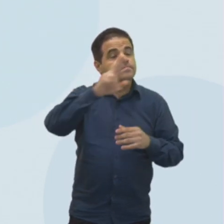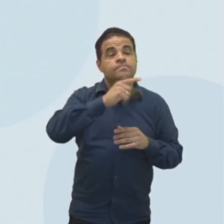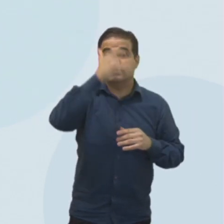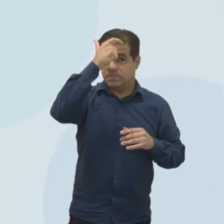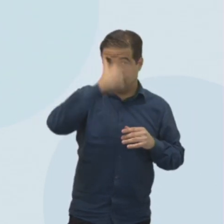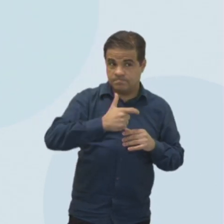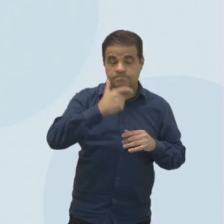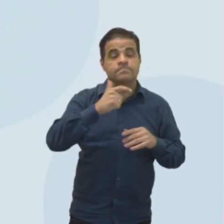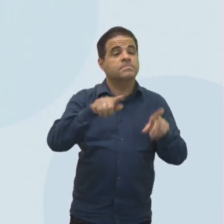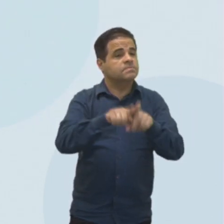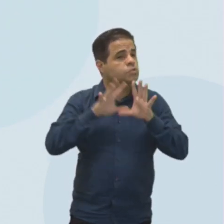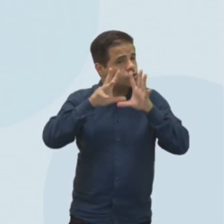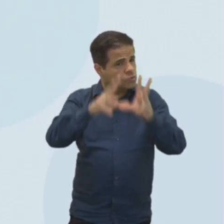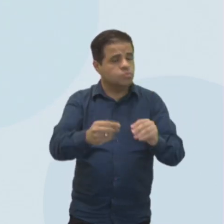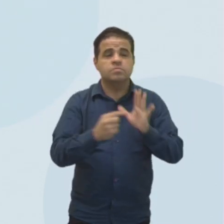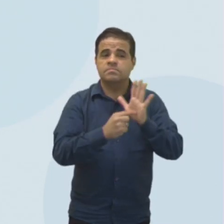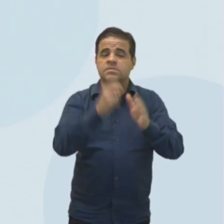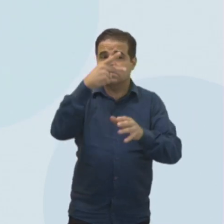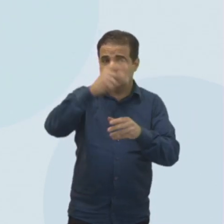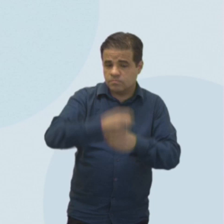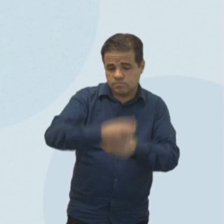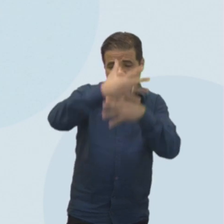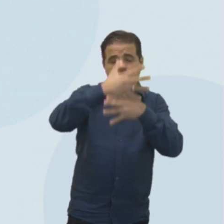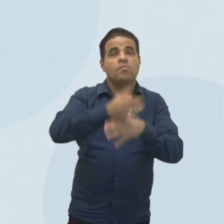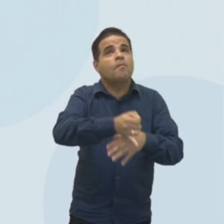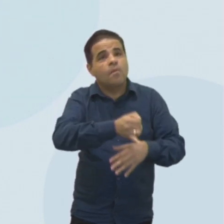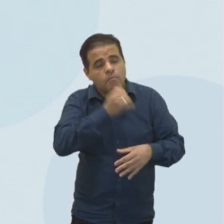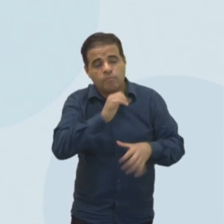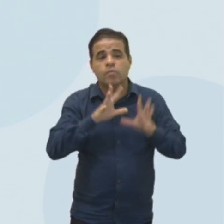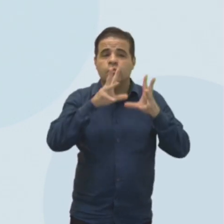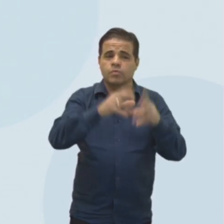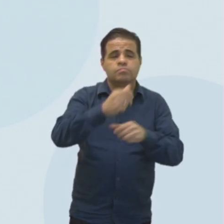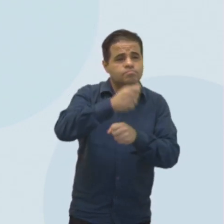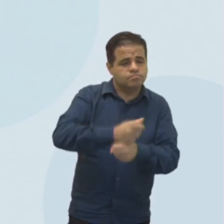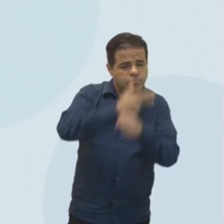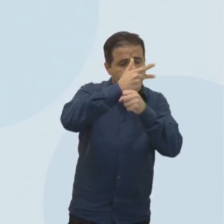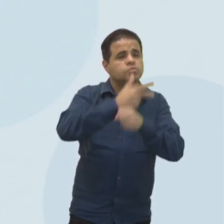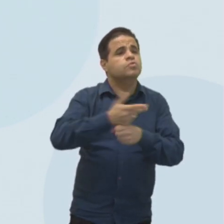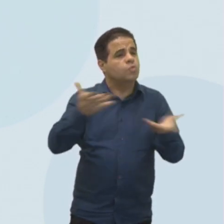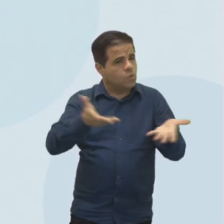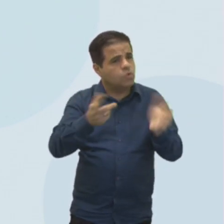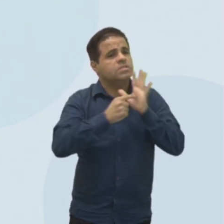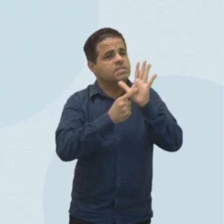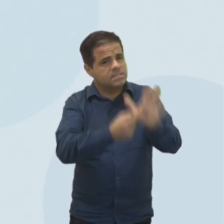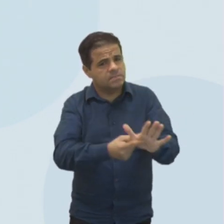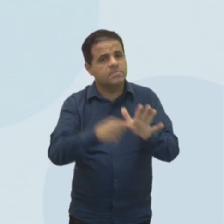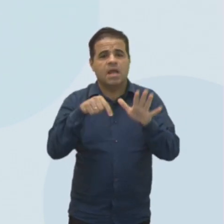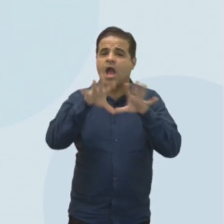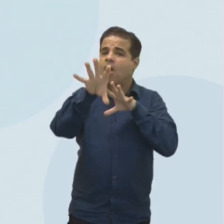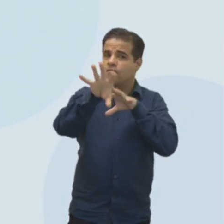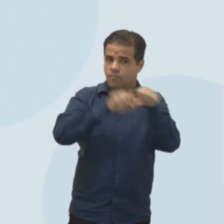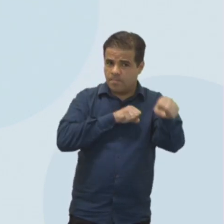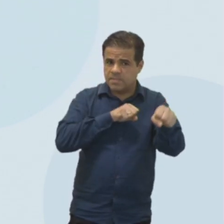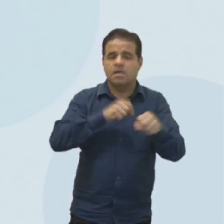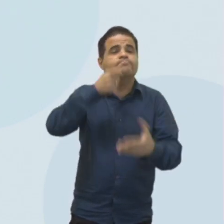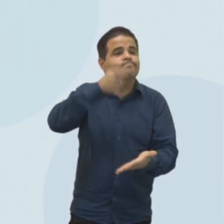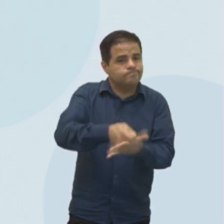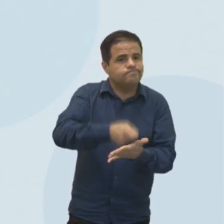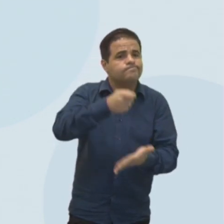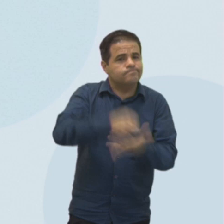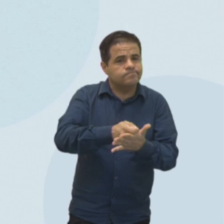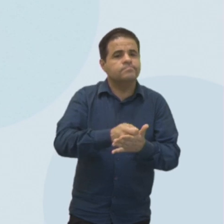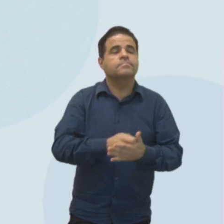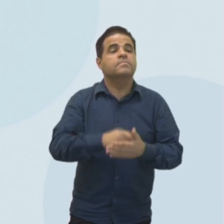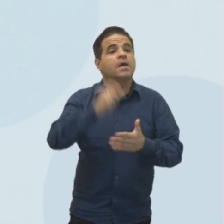imagem de todas que aparecem em seu vídeo. Por exemplo, todos os vídeos que nós estamos exibindo nessa formação exigiram